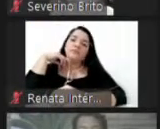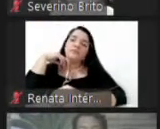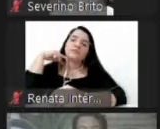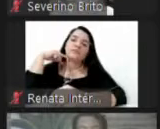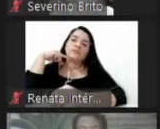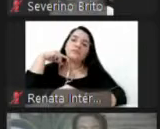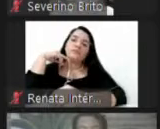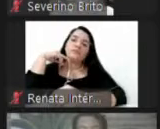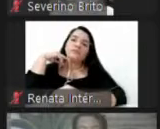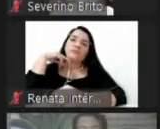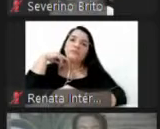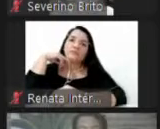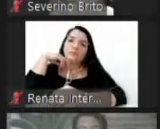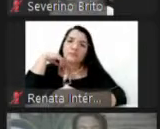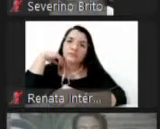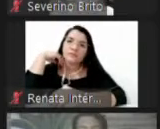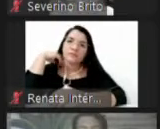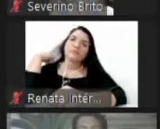Flávio Ottoni,